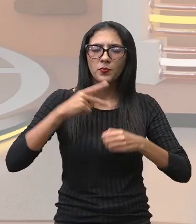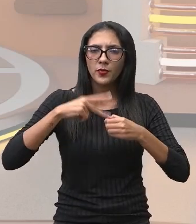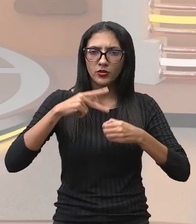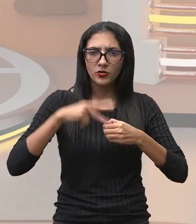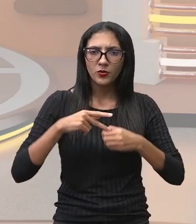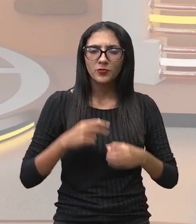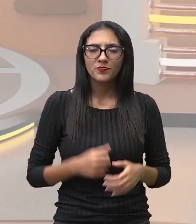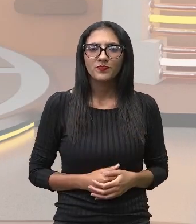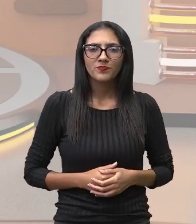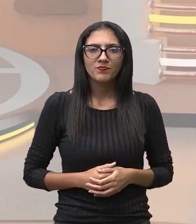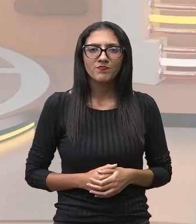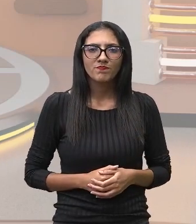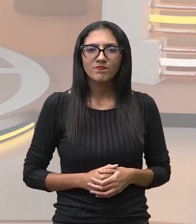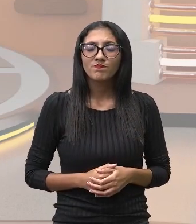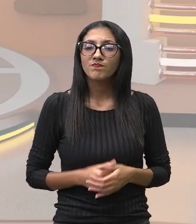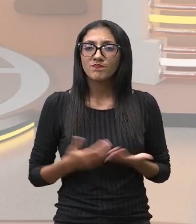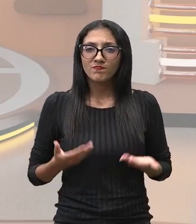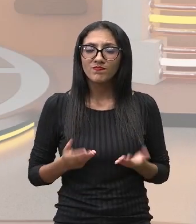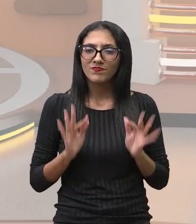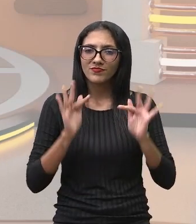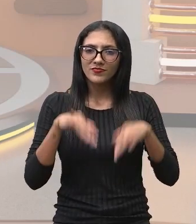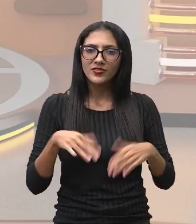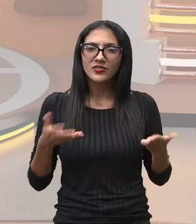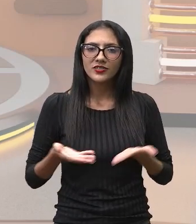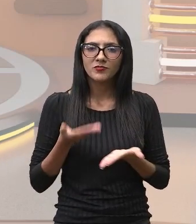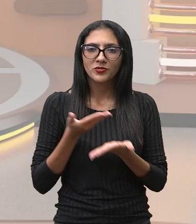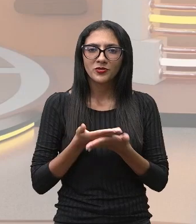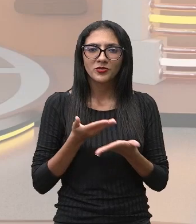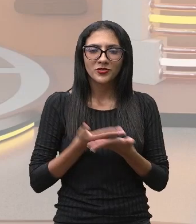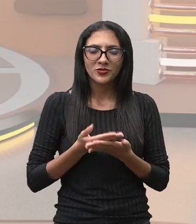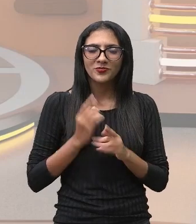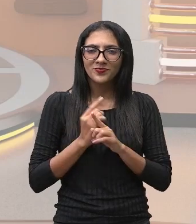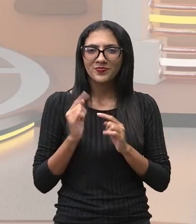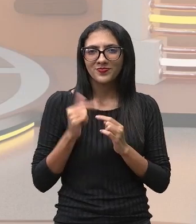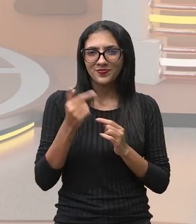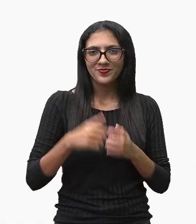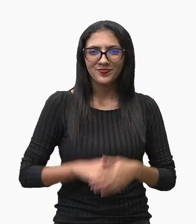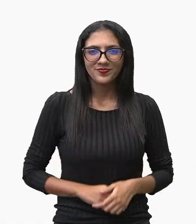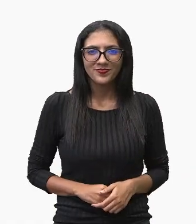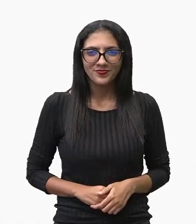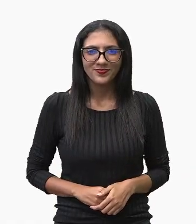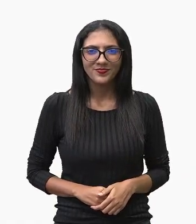país. E assim finalizamos a nossa aula. Até uma próxima!